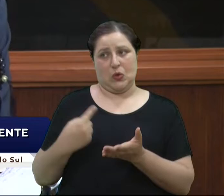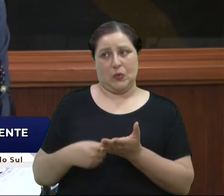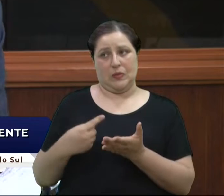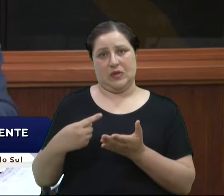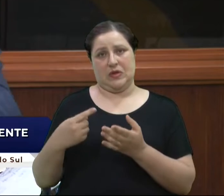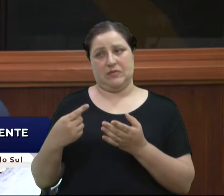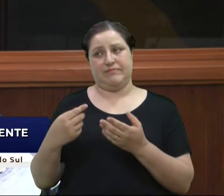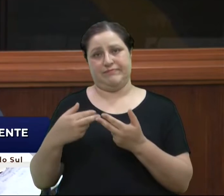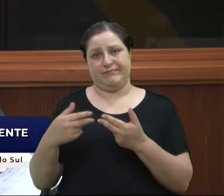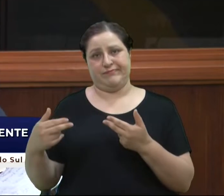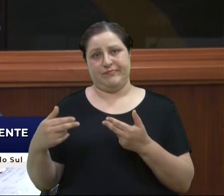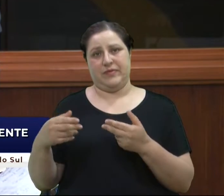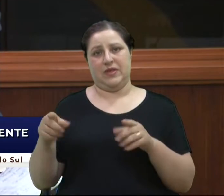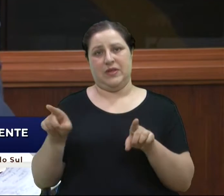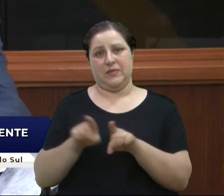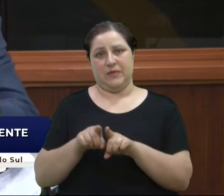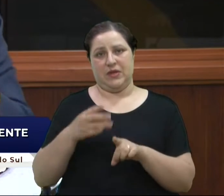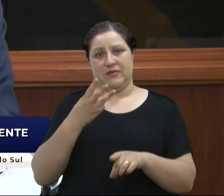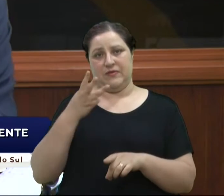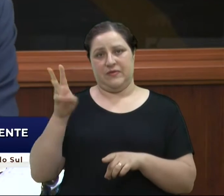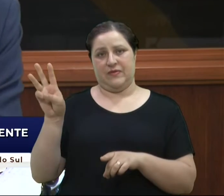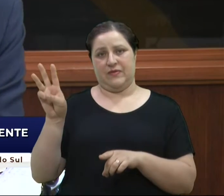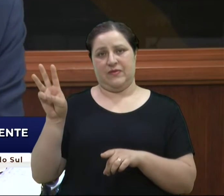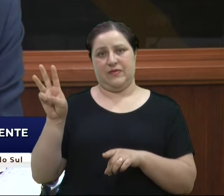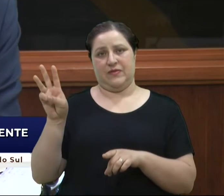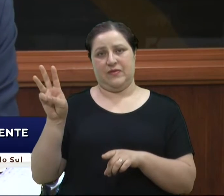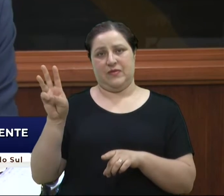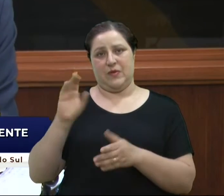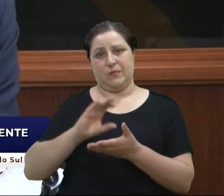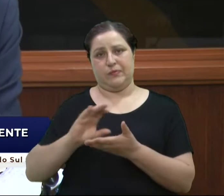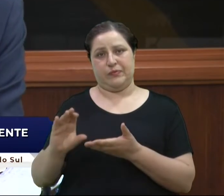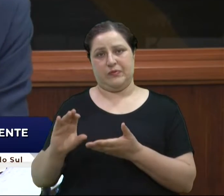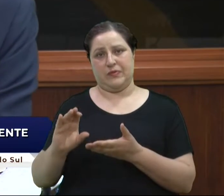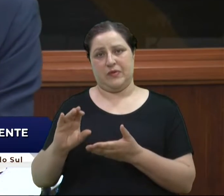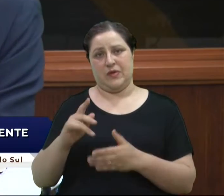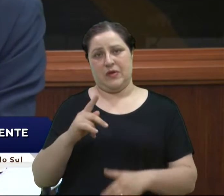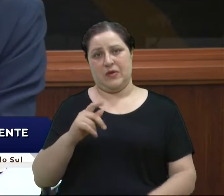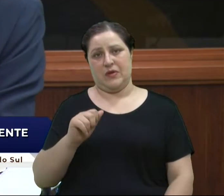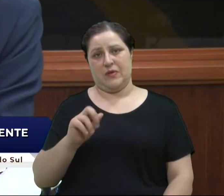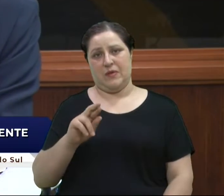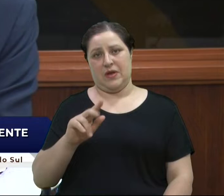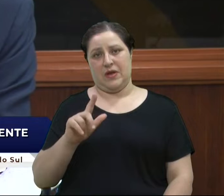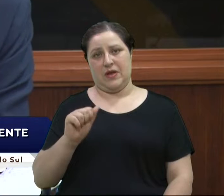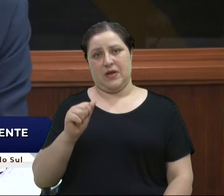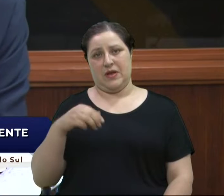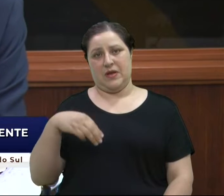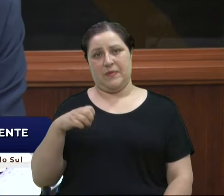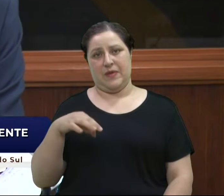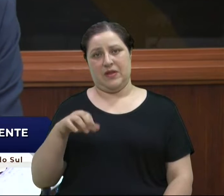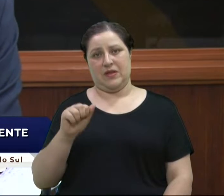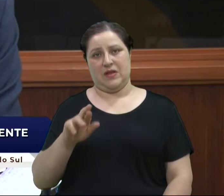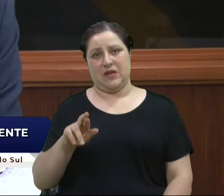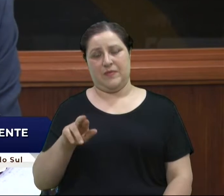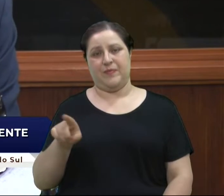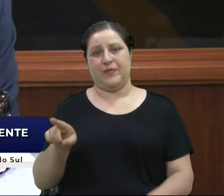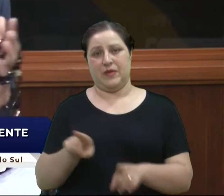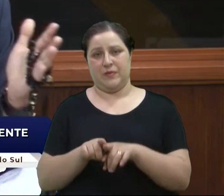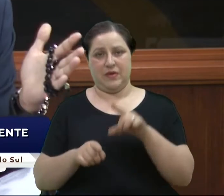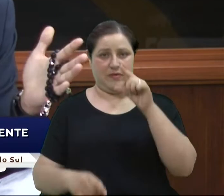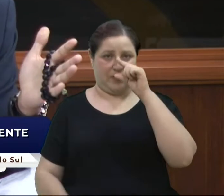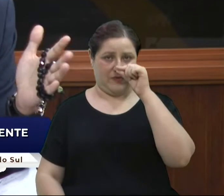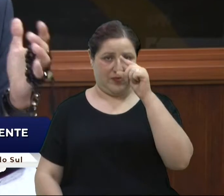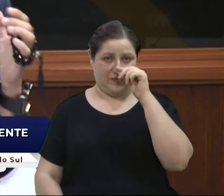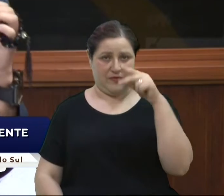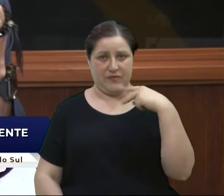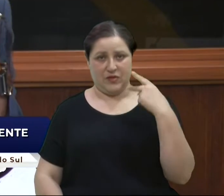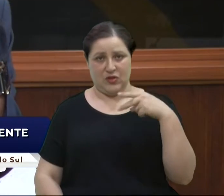junto do Hospital Vivi Ramos, com verbas parlamentares. Também aqui o próprio vereador Fantinel e o